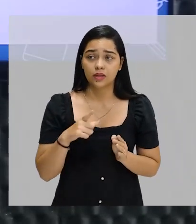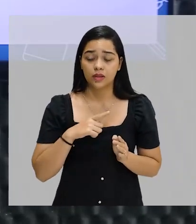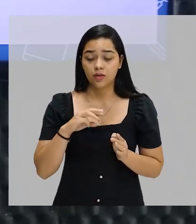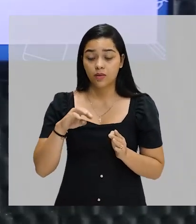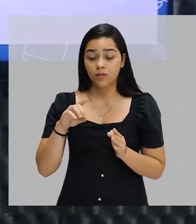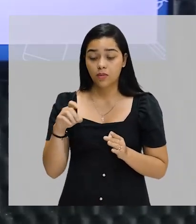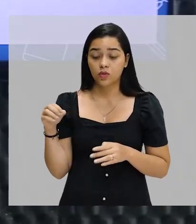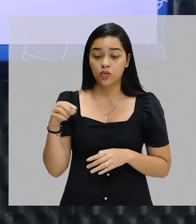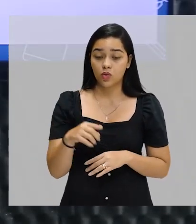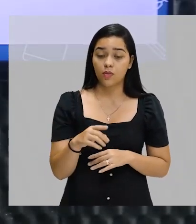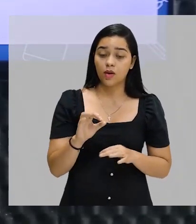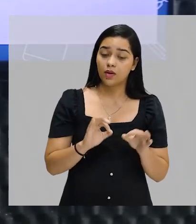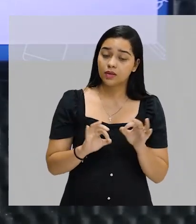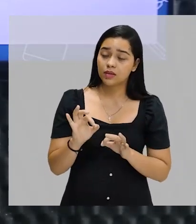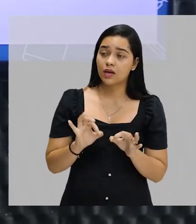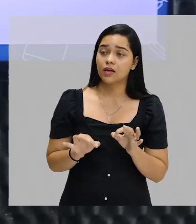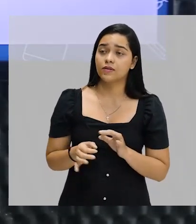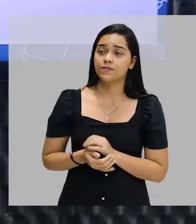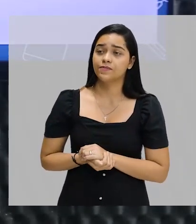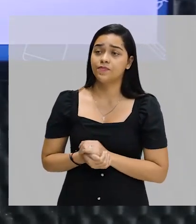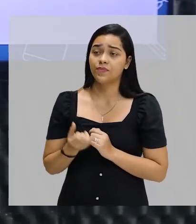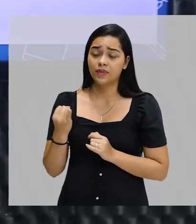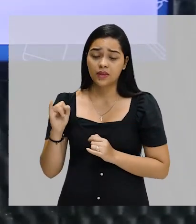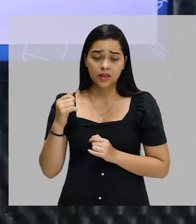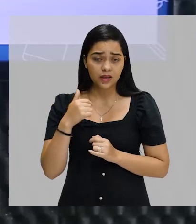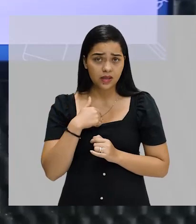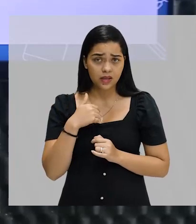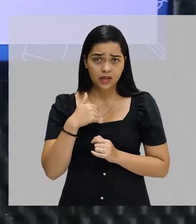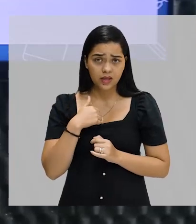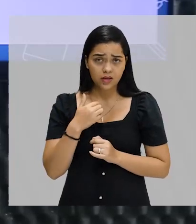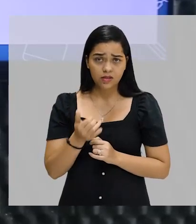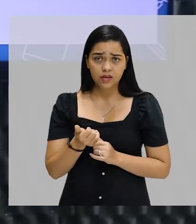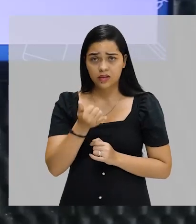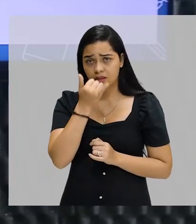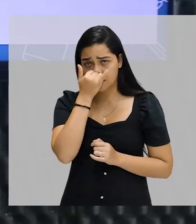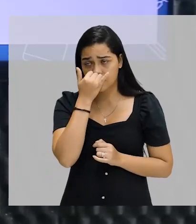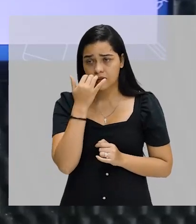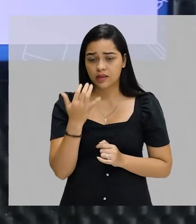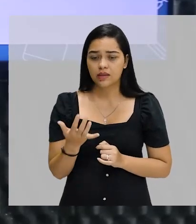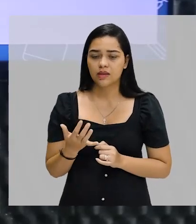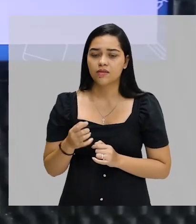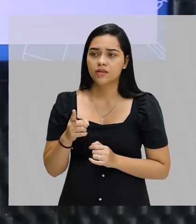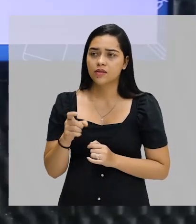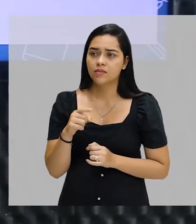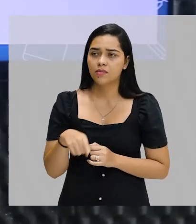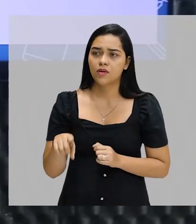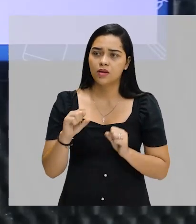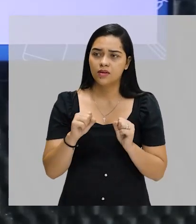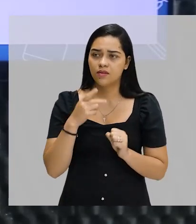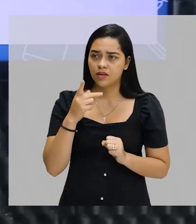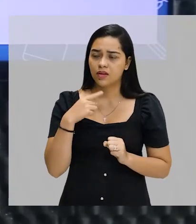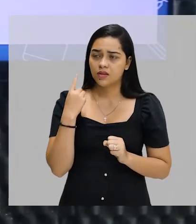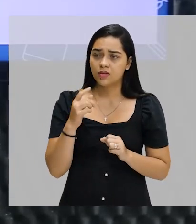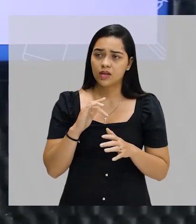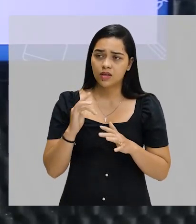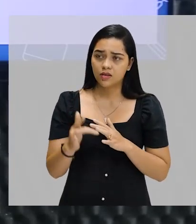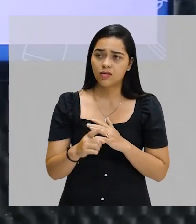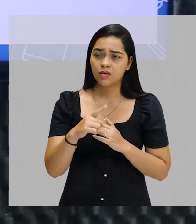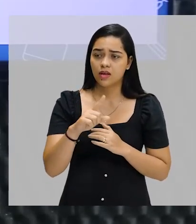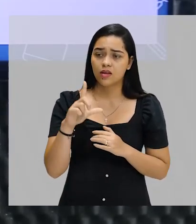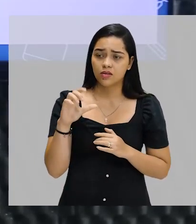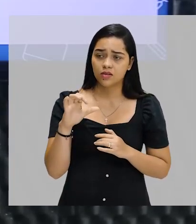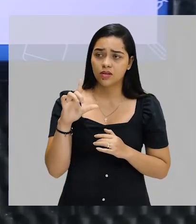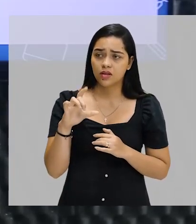como aquele bife é preparado. Se eu não estiver enganada, vocês podem até comentar na nossa rede social lá no